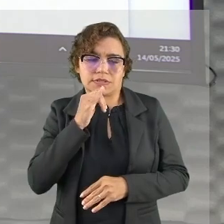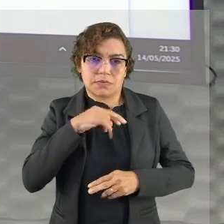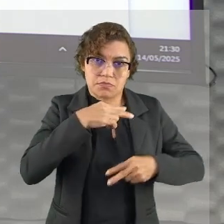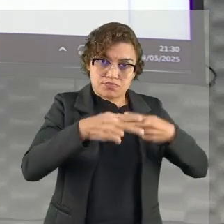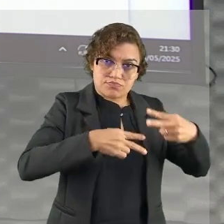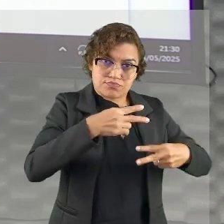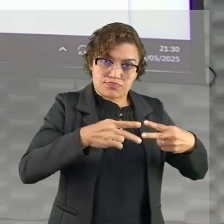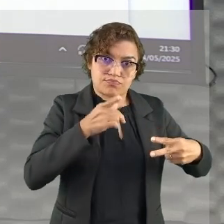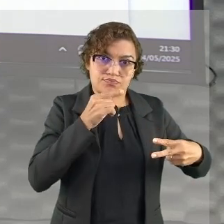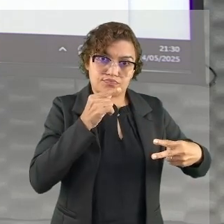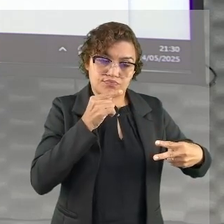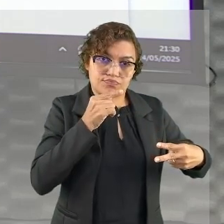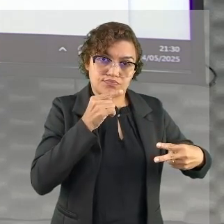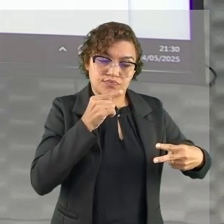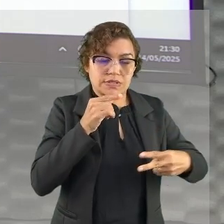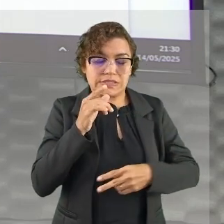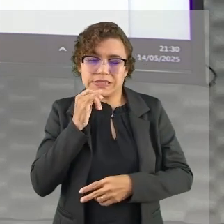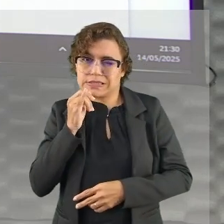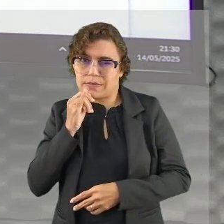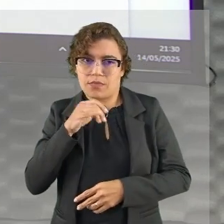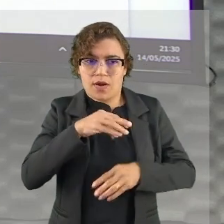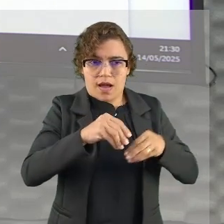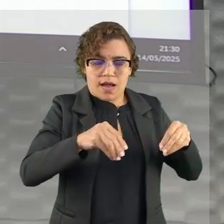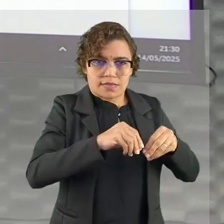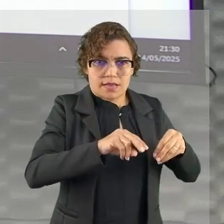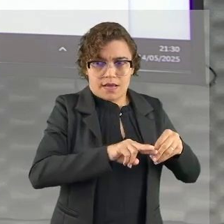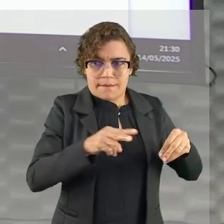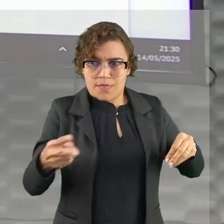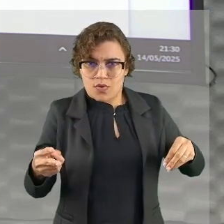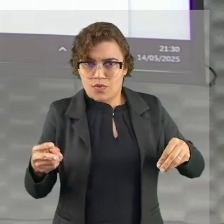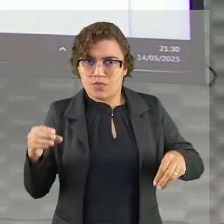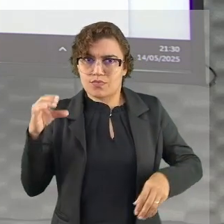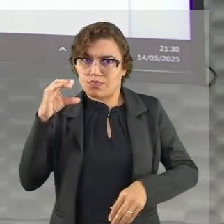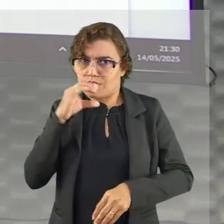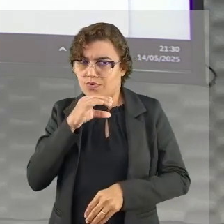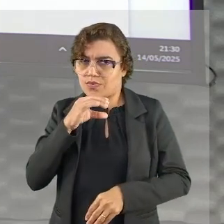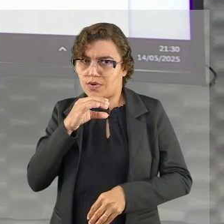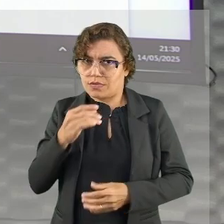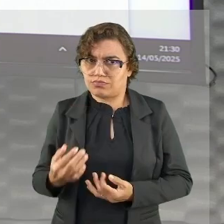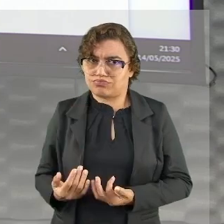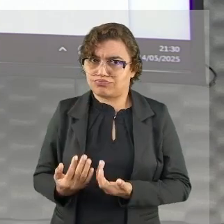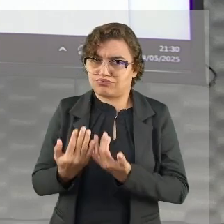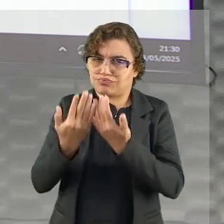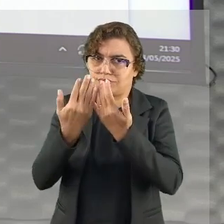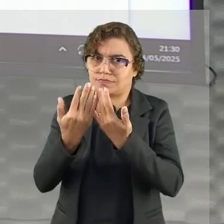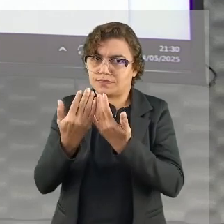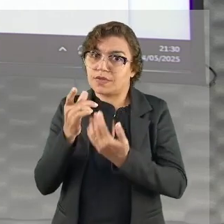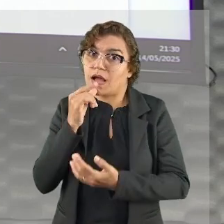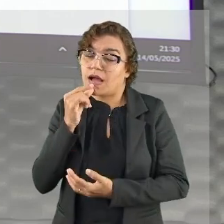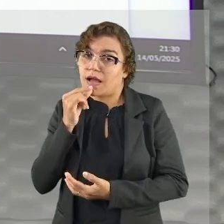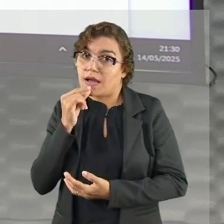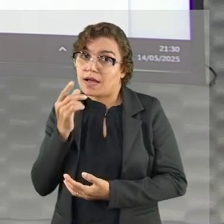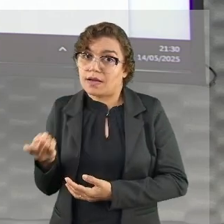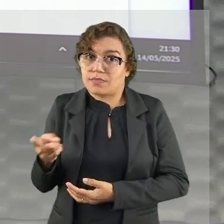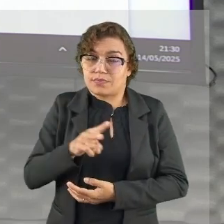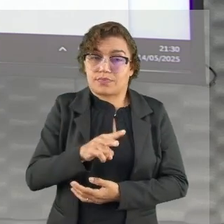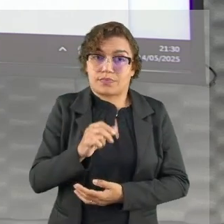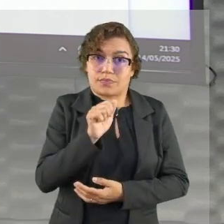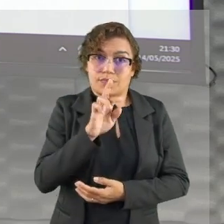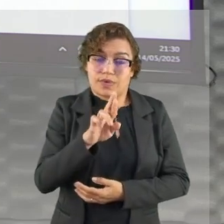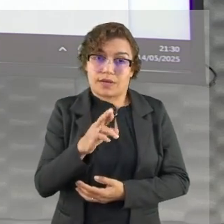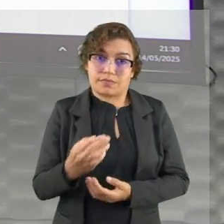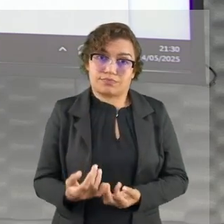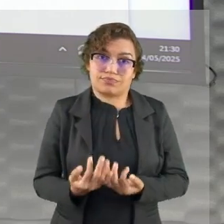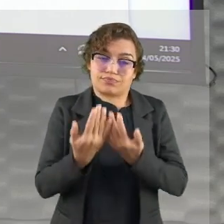água, a terra aquecia o ar quente, ó, subia. A água aquecia o ar quente